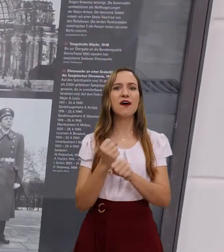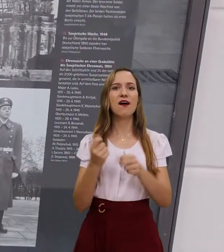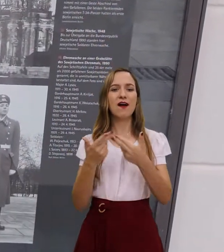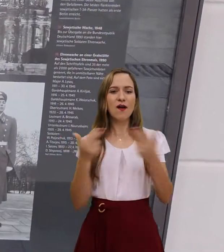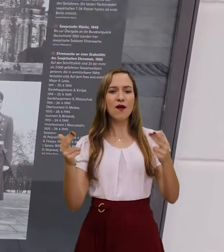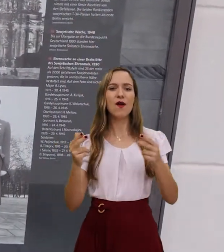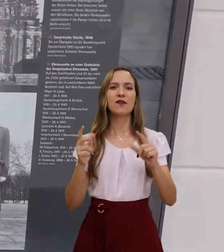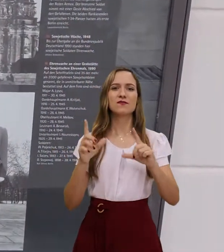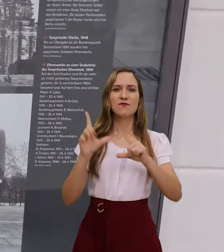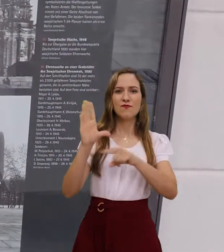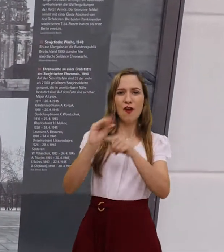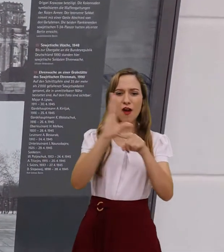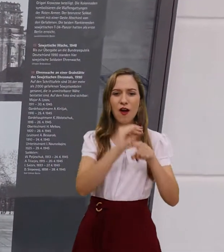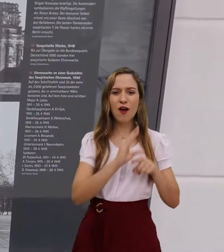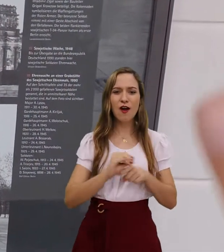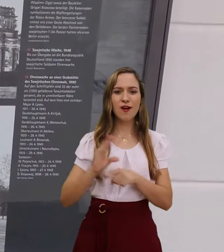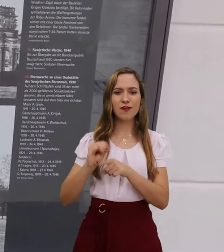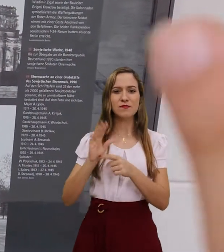Ali atrás,